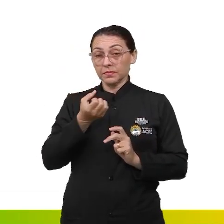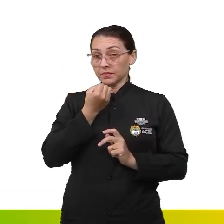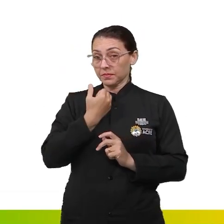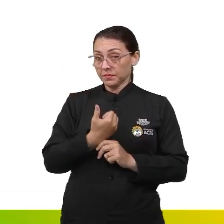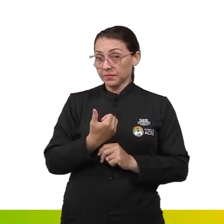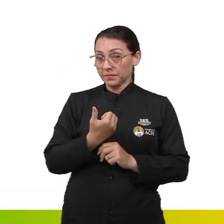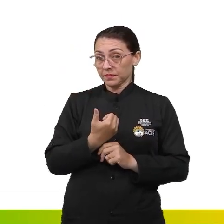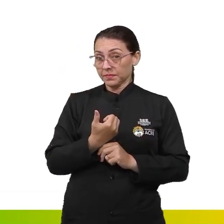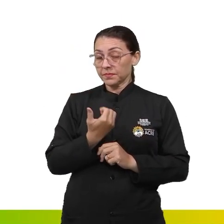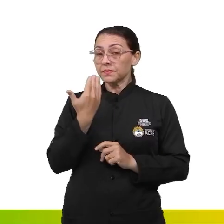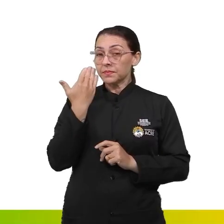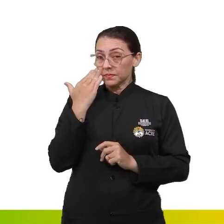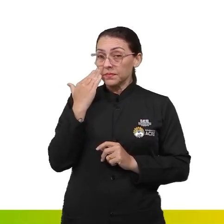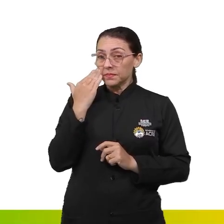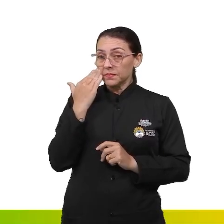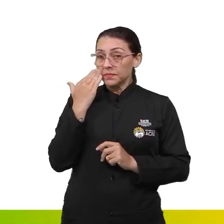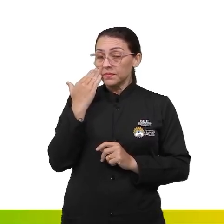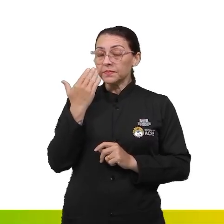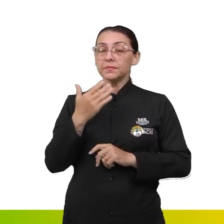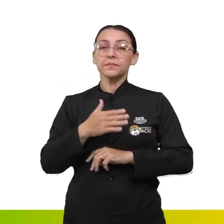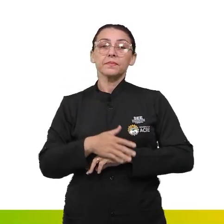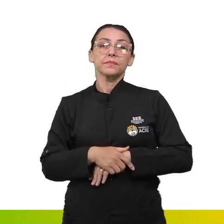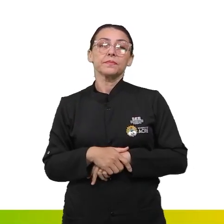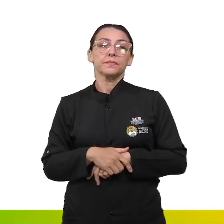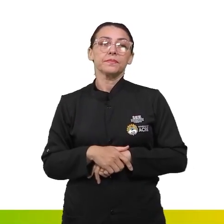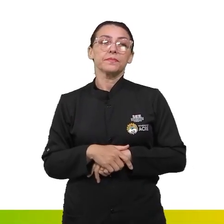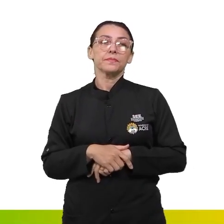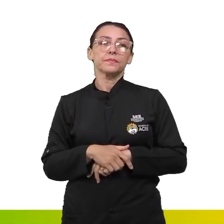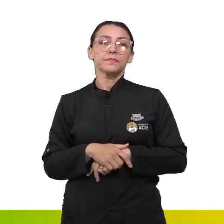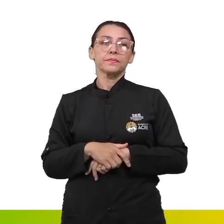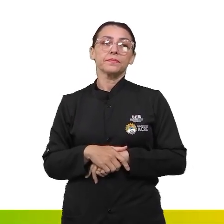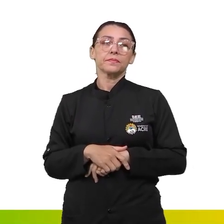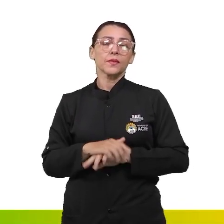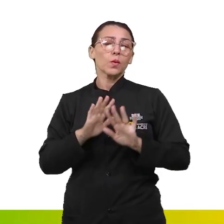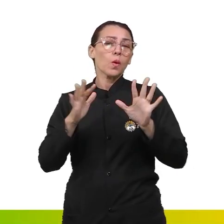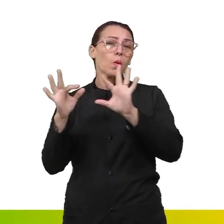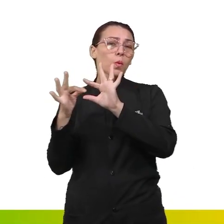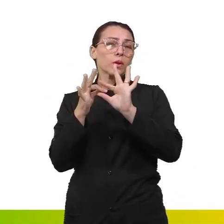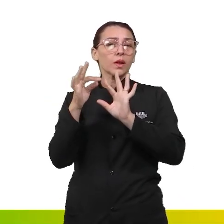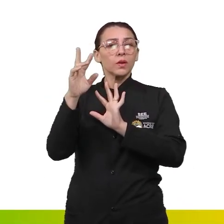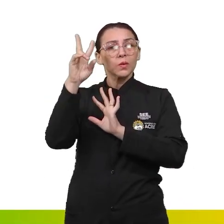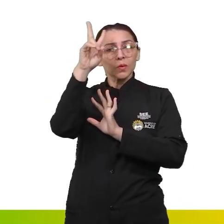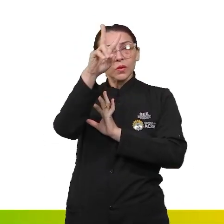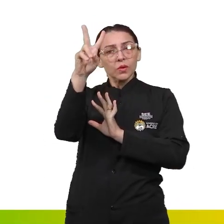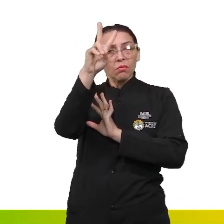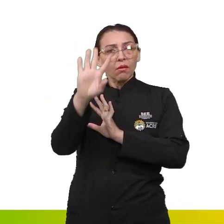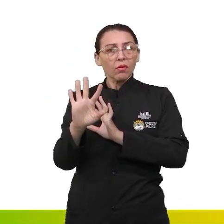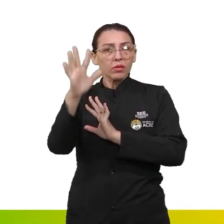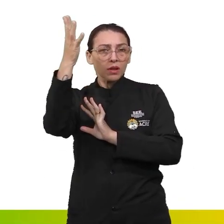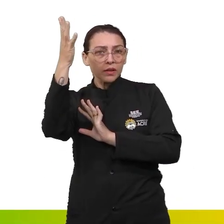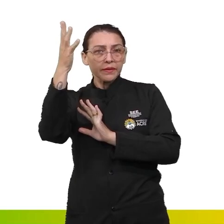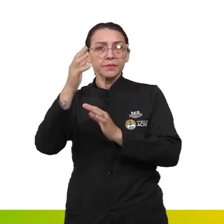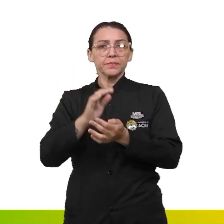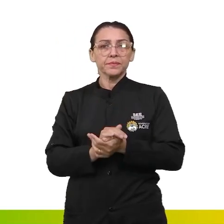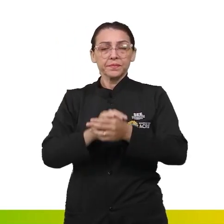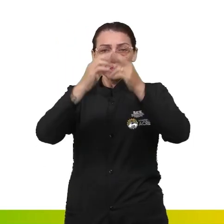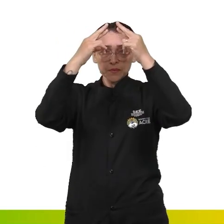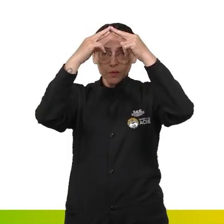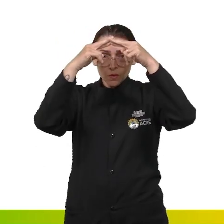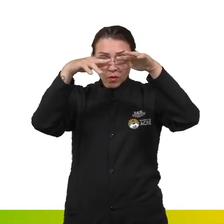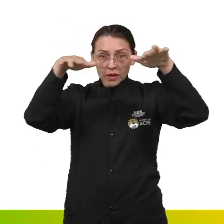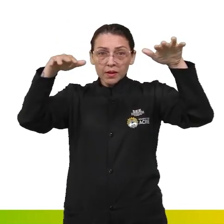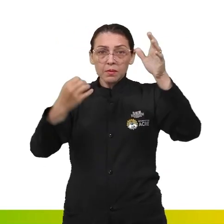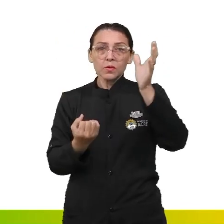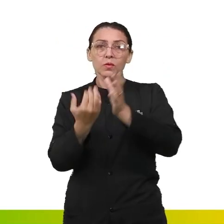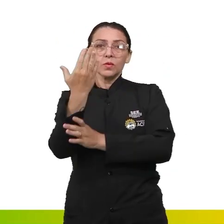aí? Estão entendendo? Vamos à frente. Qual é o contexto histórico que isso acontece, professor? Olha aqui,